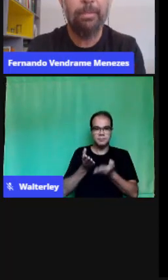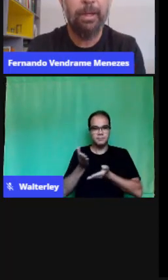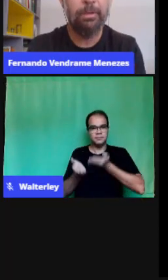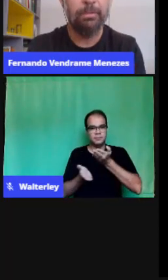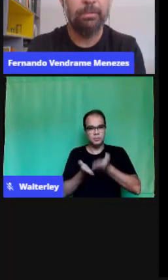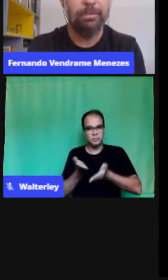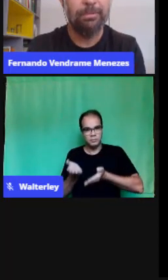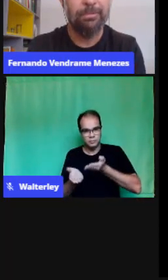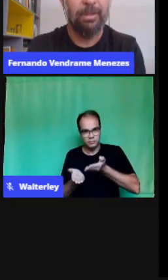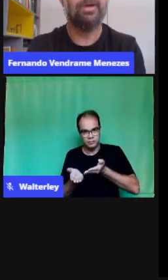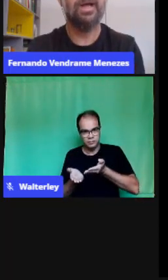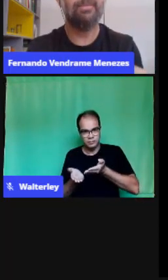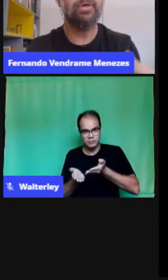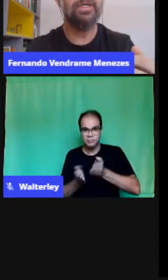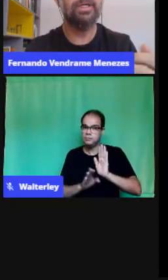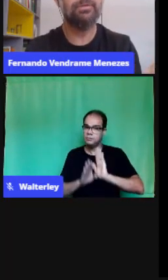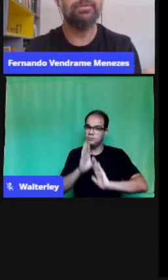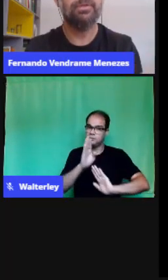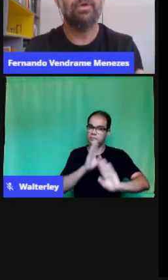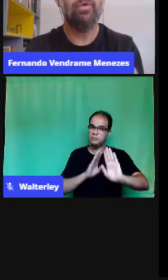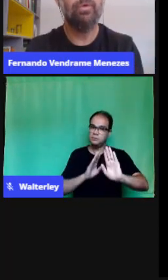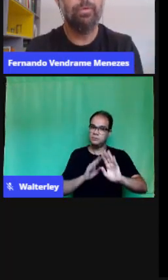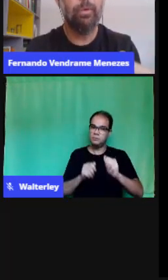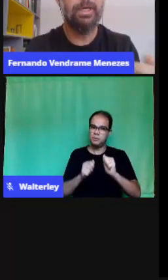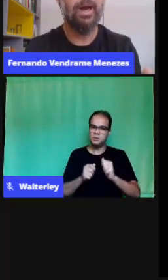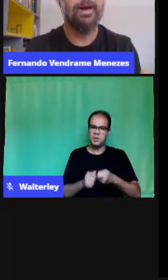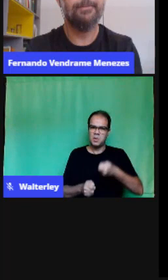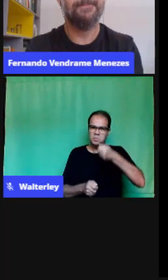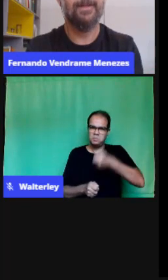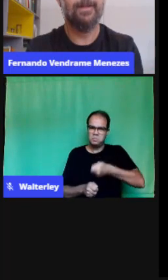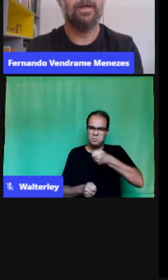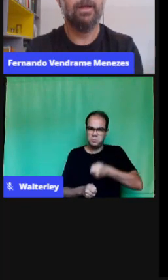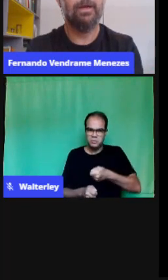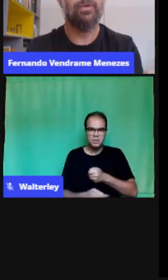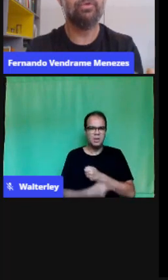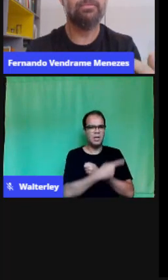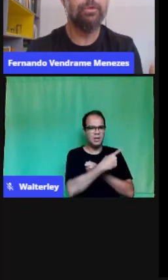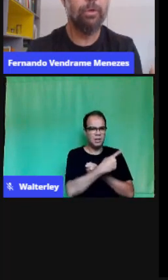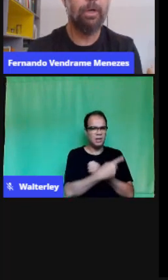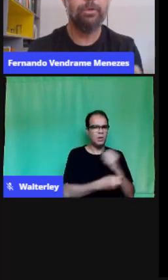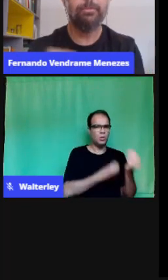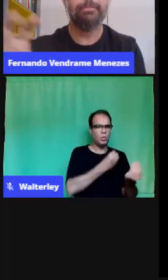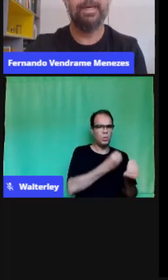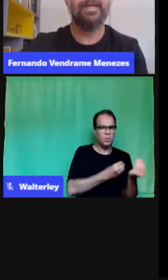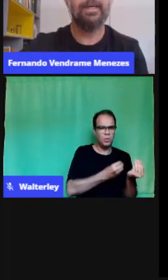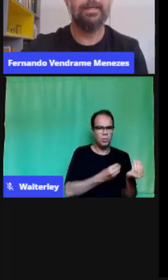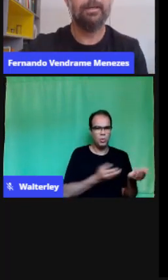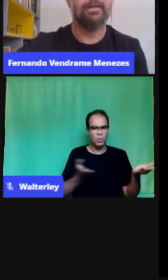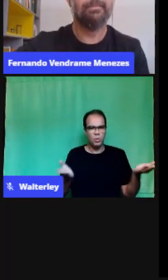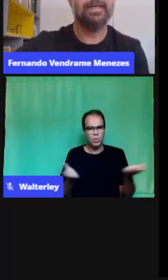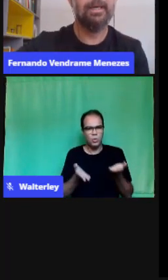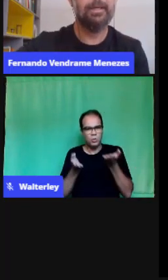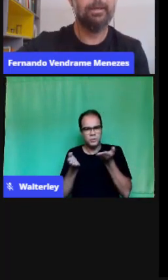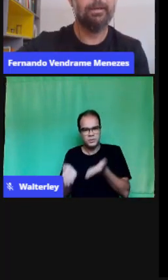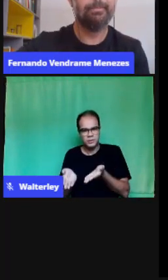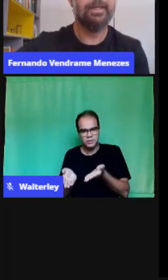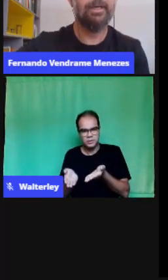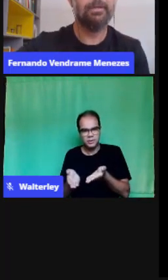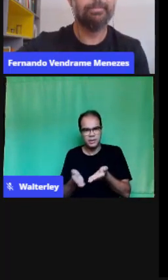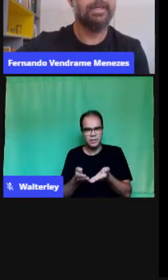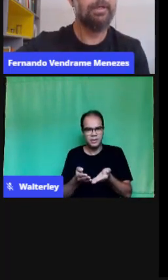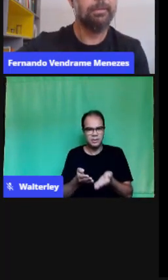de julgamento. Eu acabo olhando com o olhar, com os meus olhos para aquele